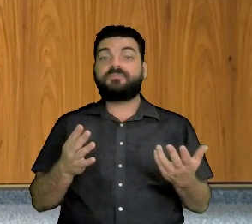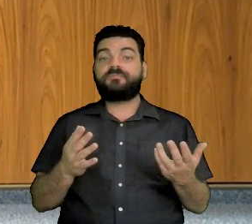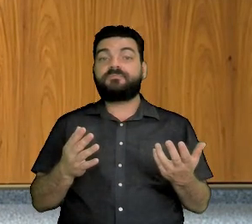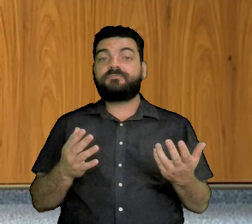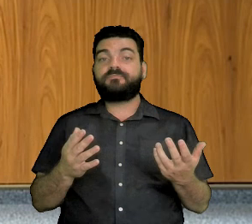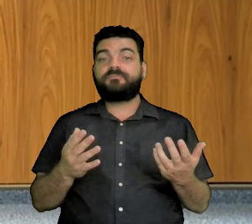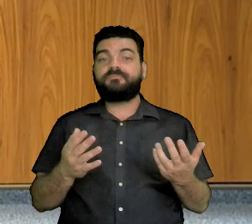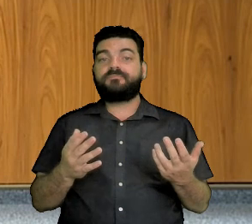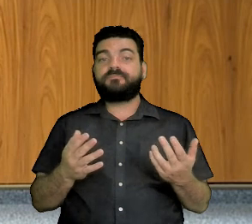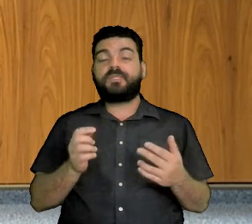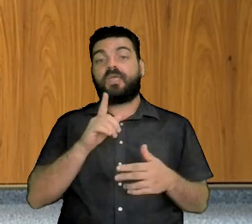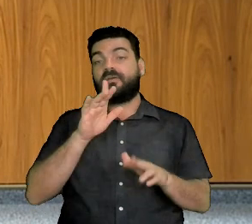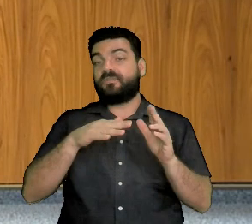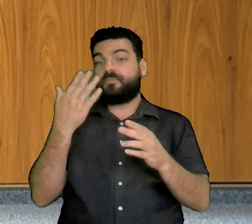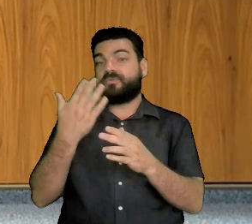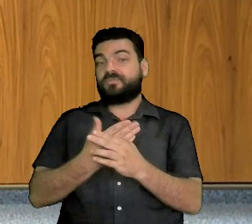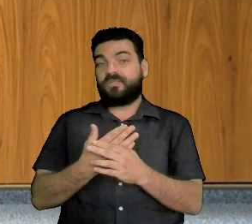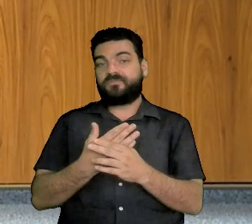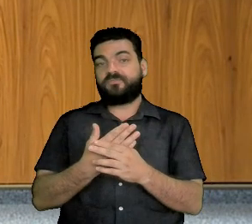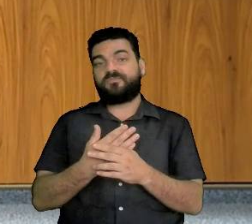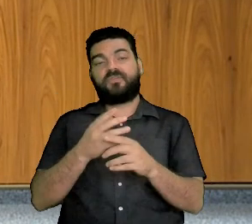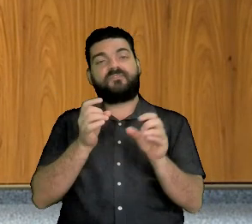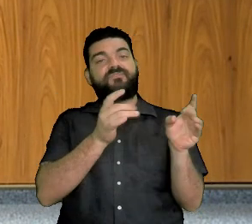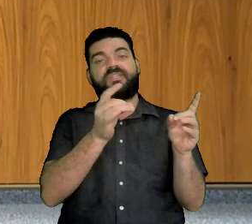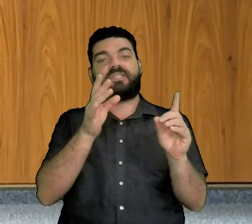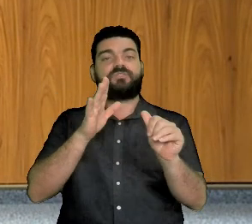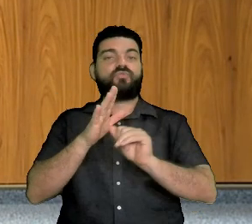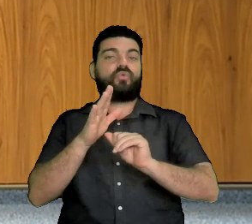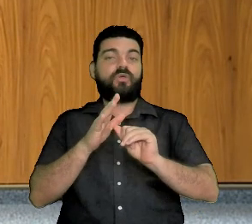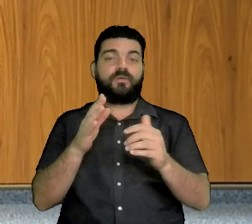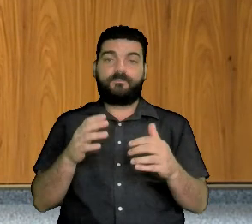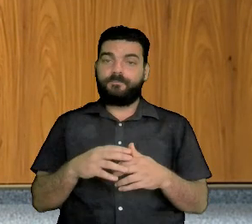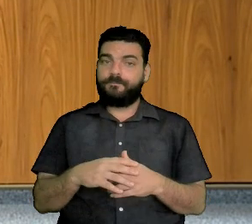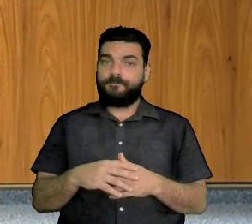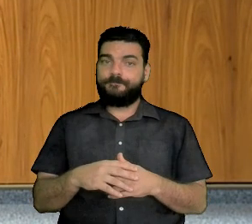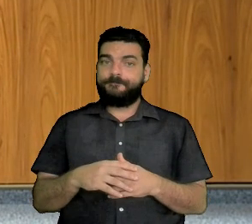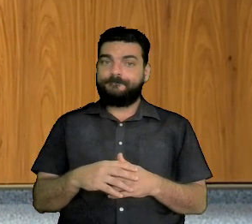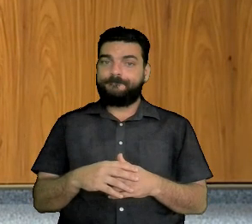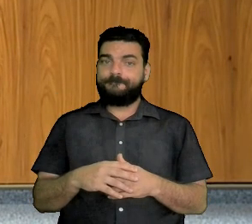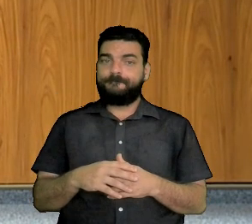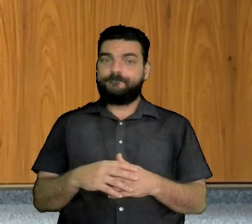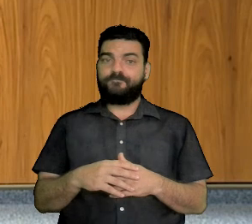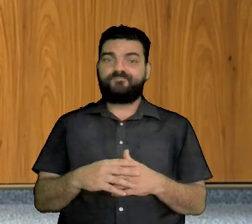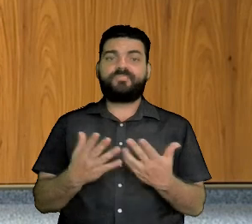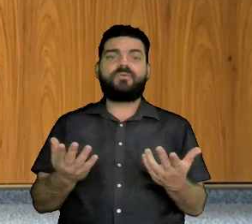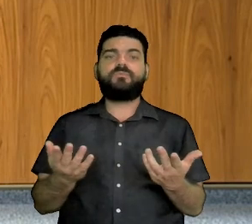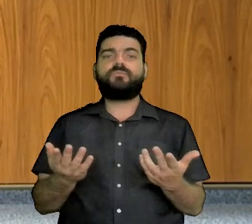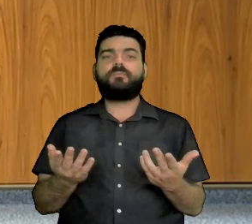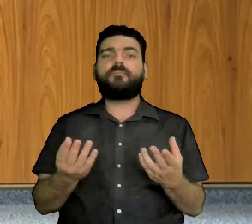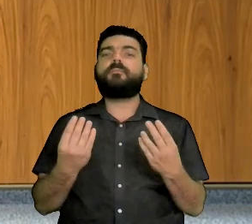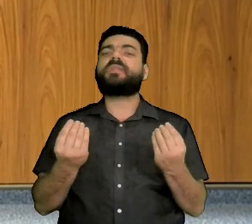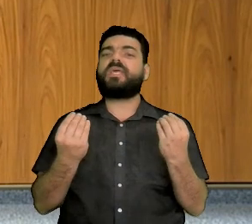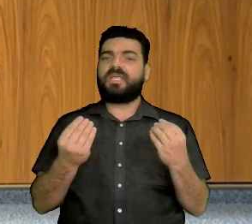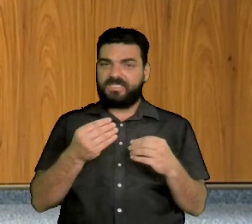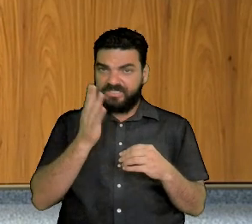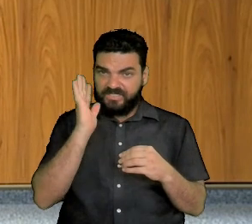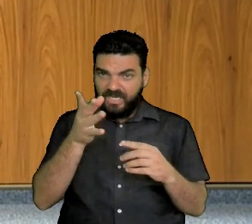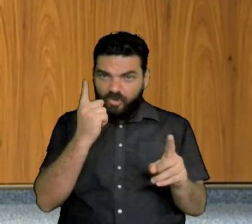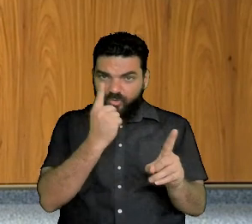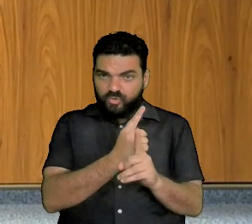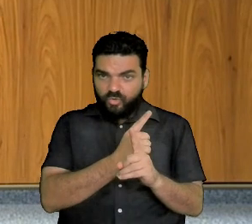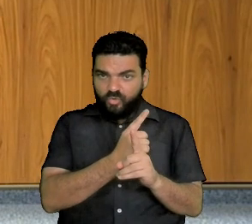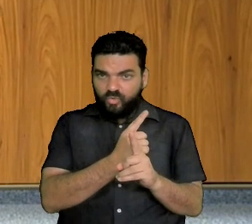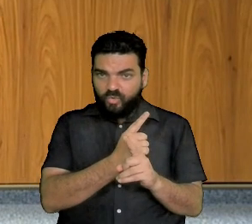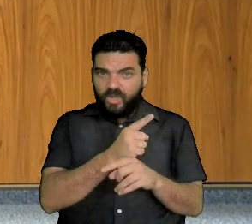mais julgamos nas turmas criminais são processos de tráfico de drogas e dessa natureza.